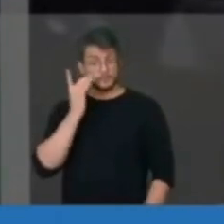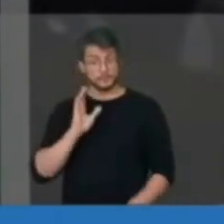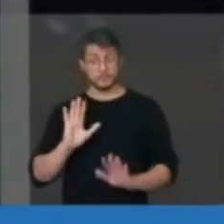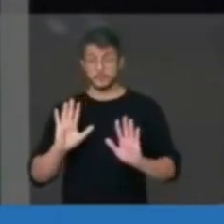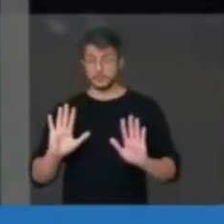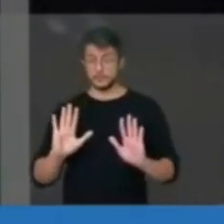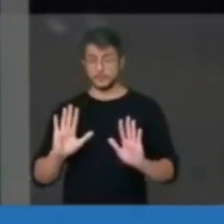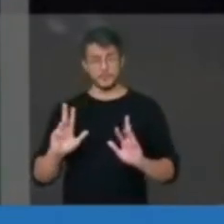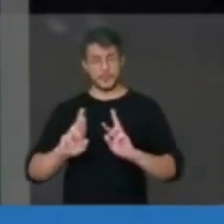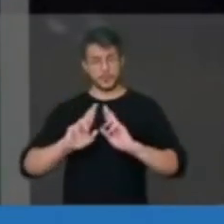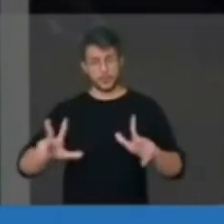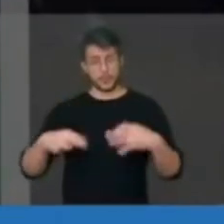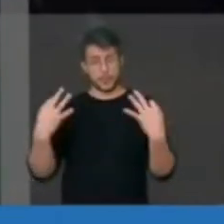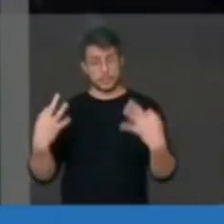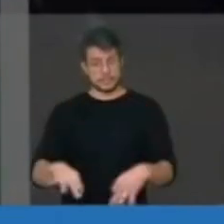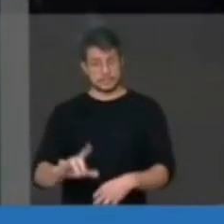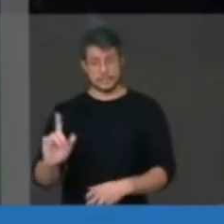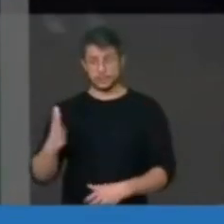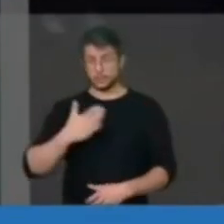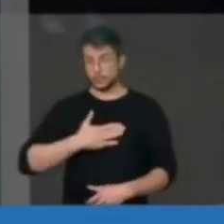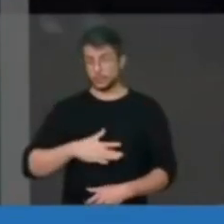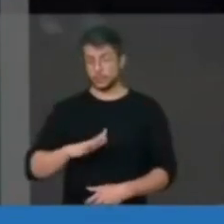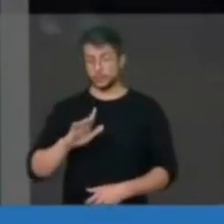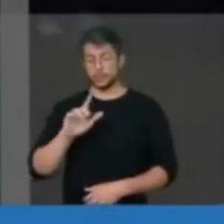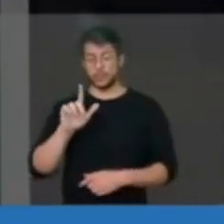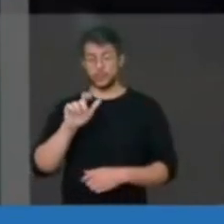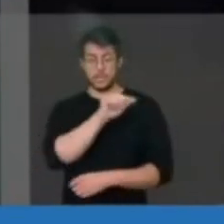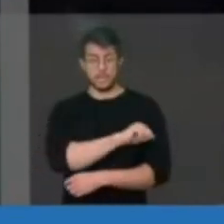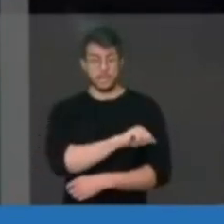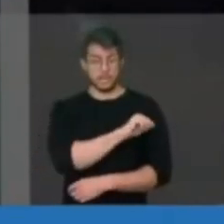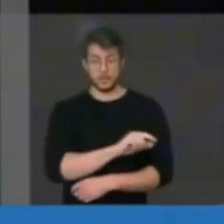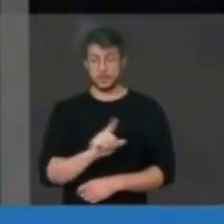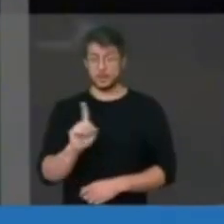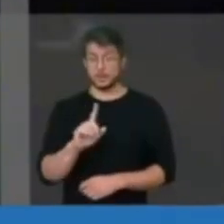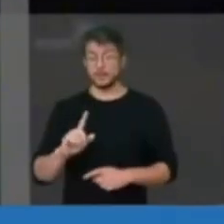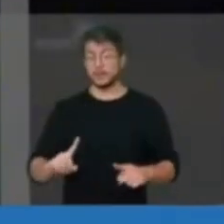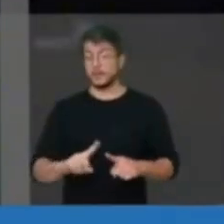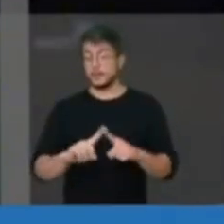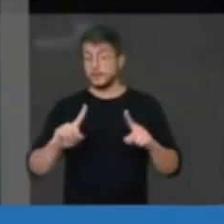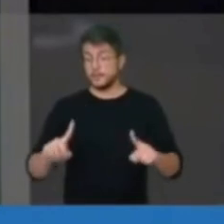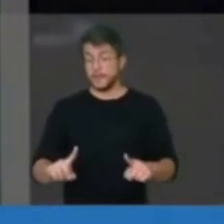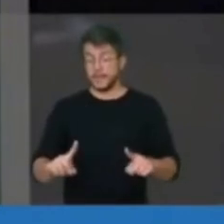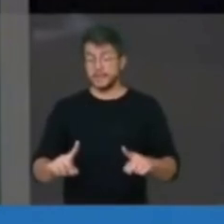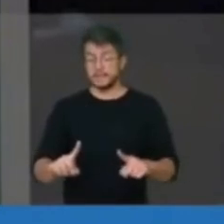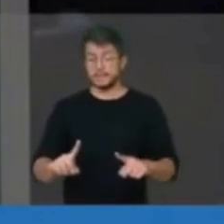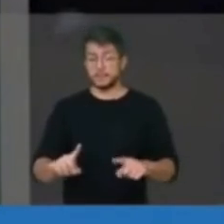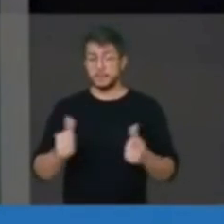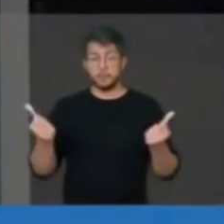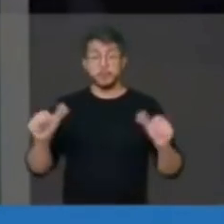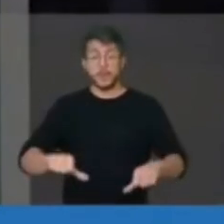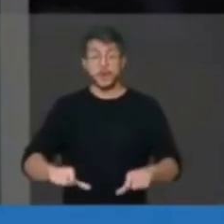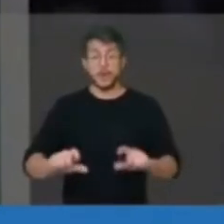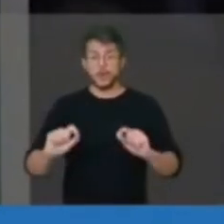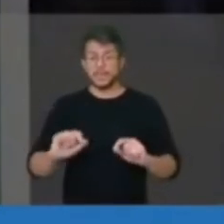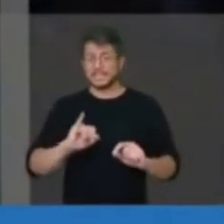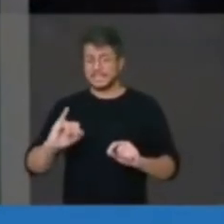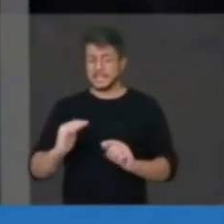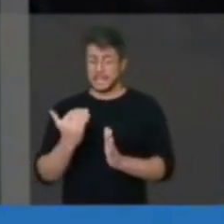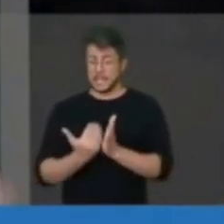injusto com o meu estado, mas mais injusto é nós aumentarmos o número de